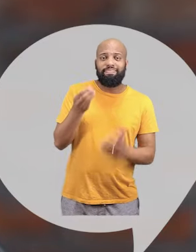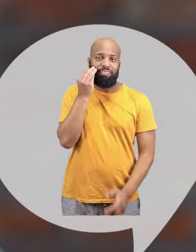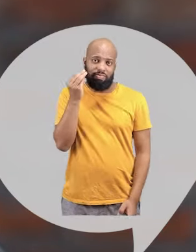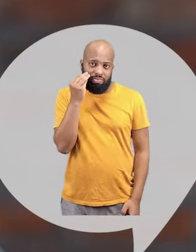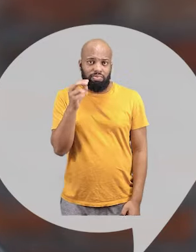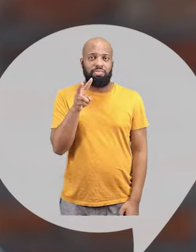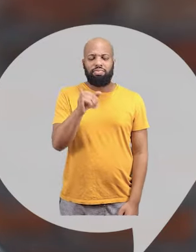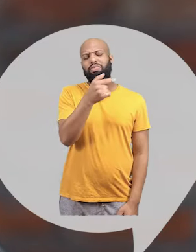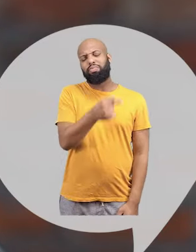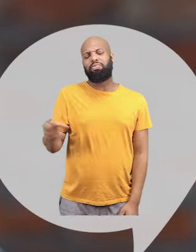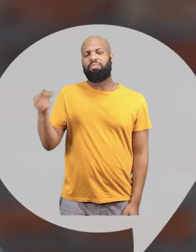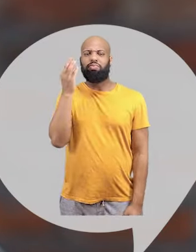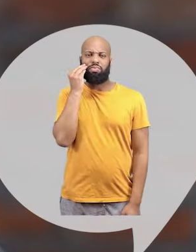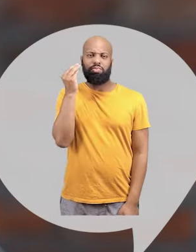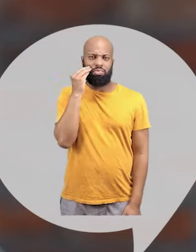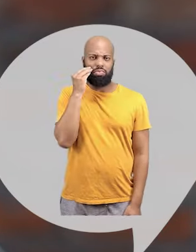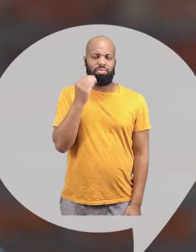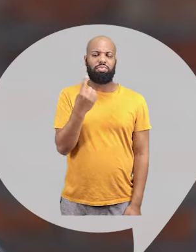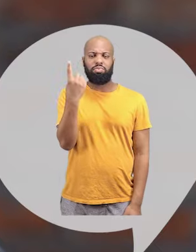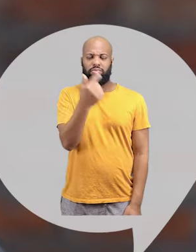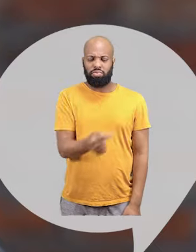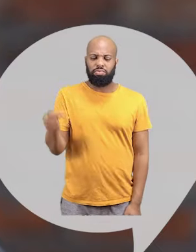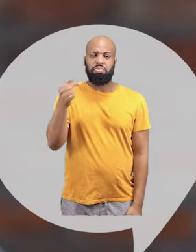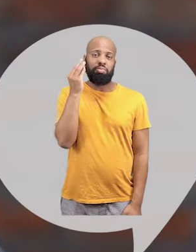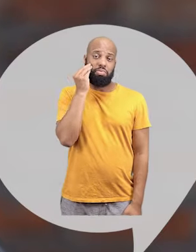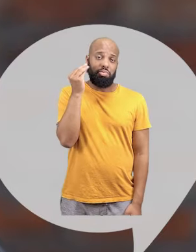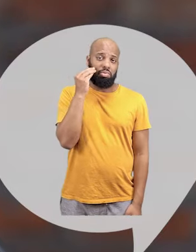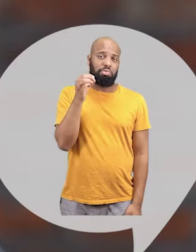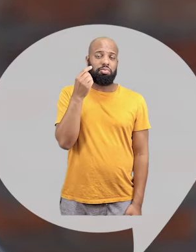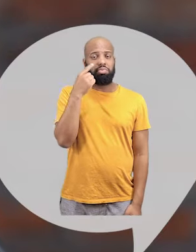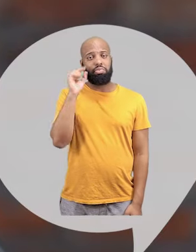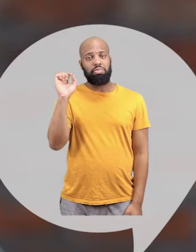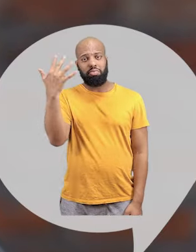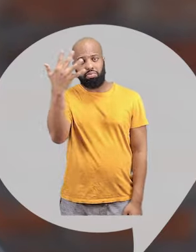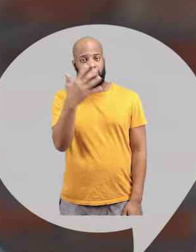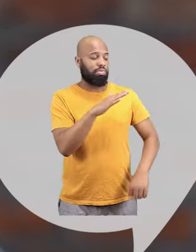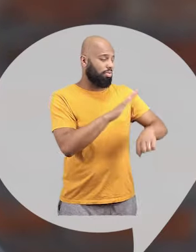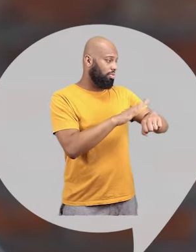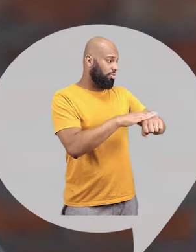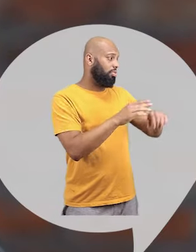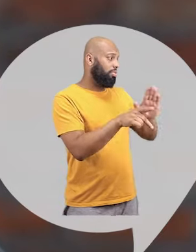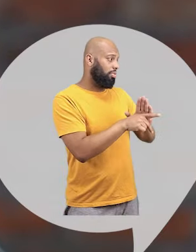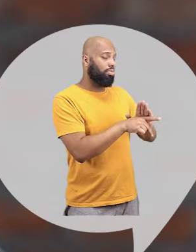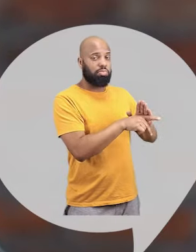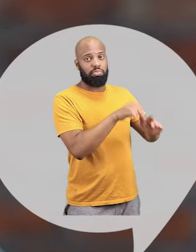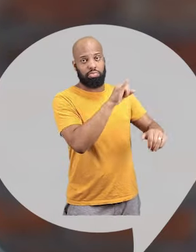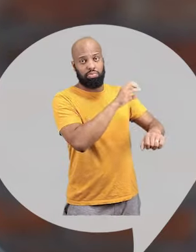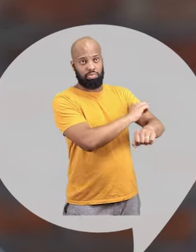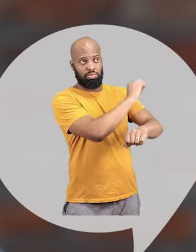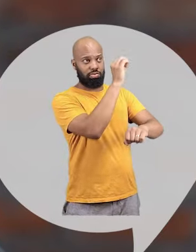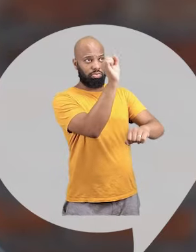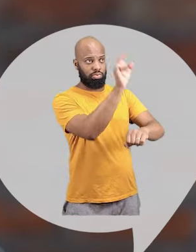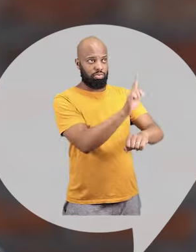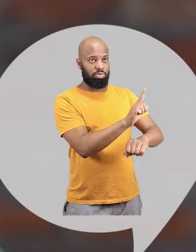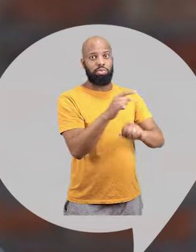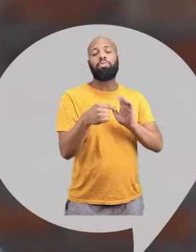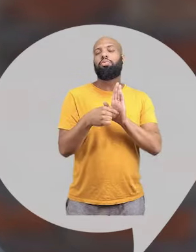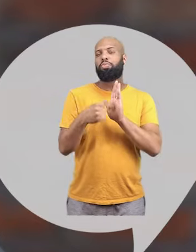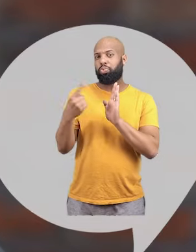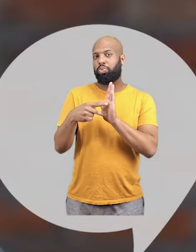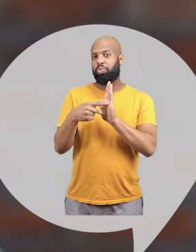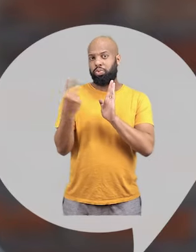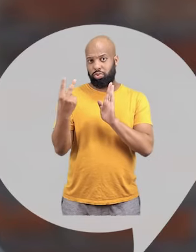vamos testar vamos uma semana sabe vamos uma semana vamos testar vamos ver o que que tá e daí tipo assim no primeiro